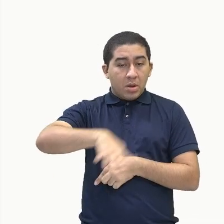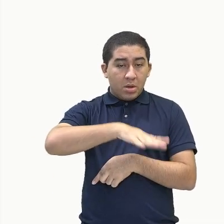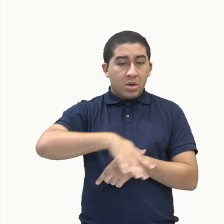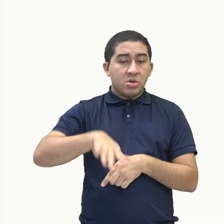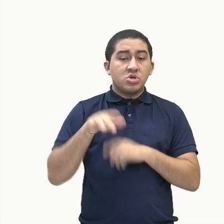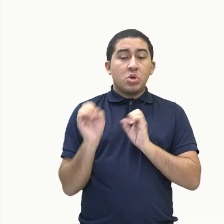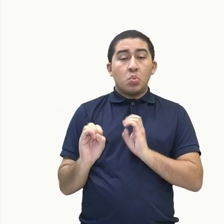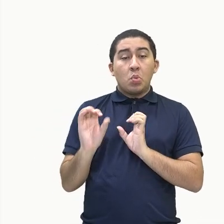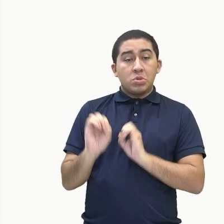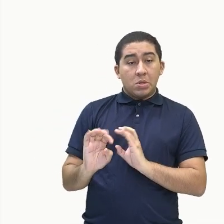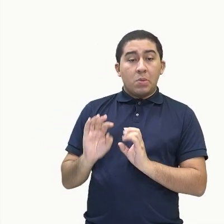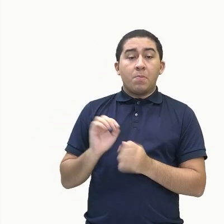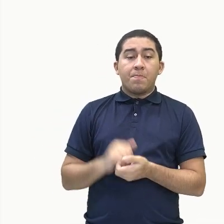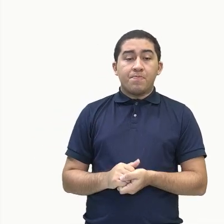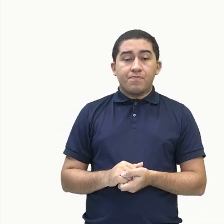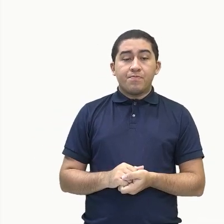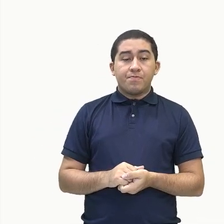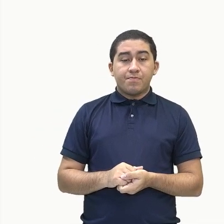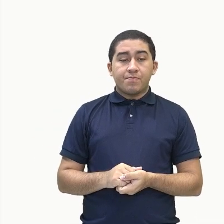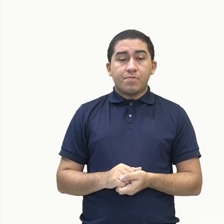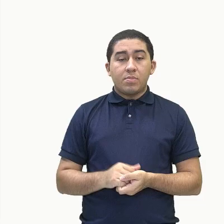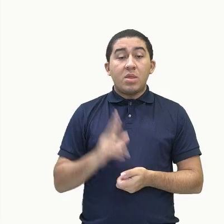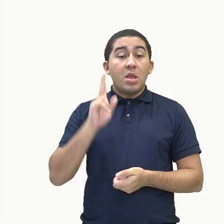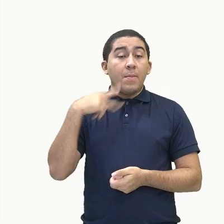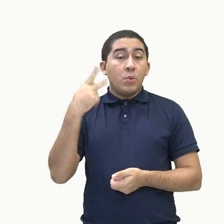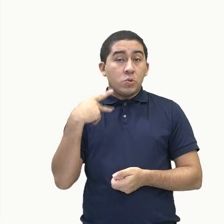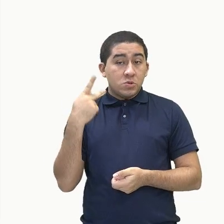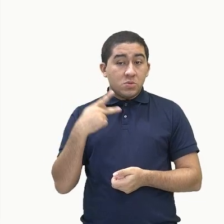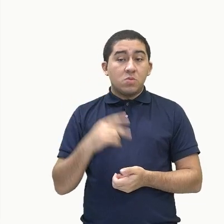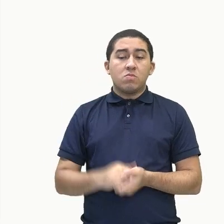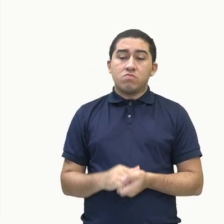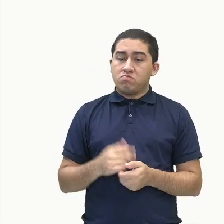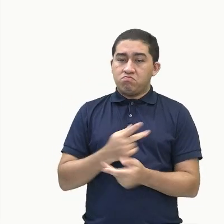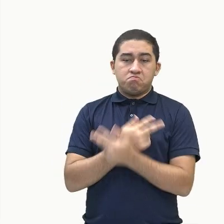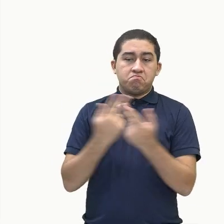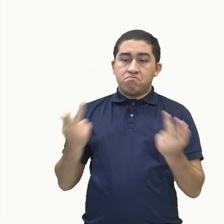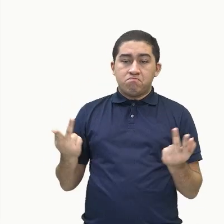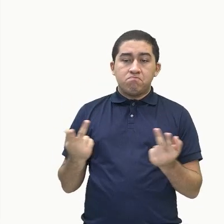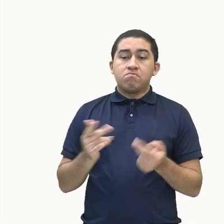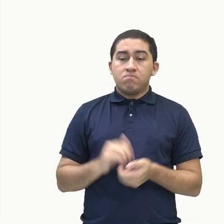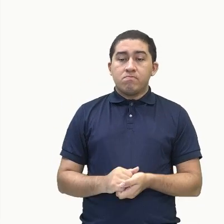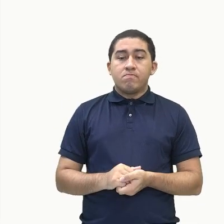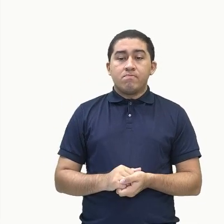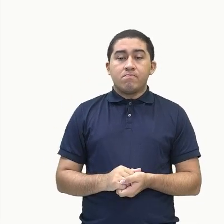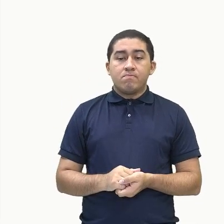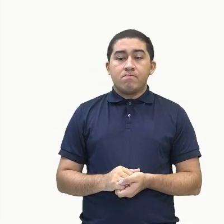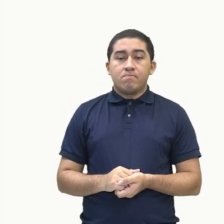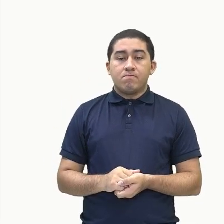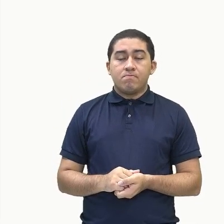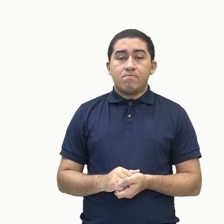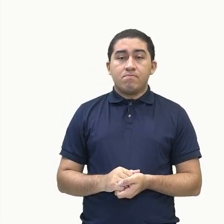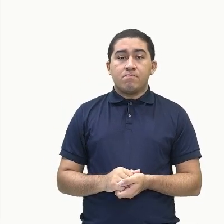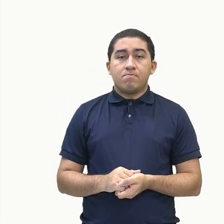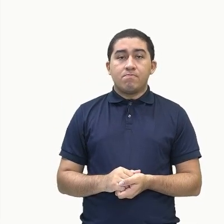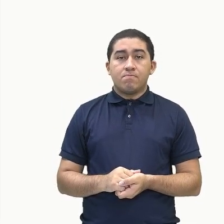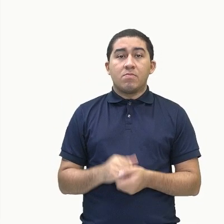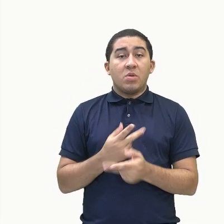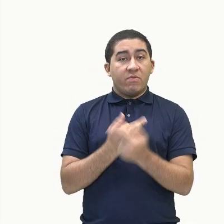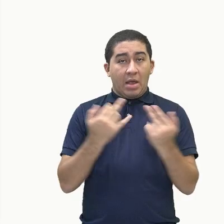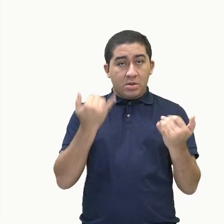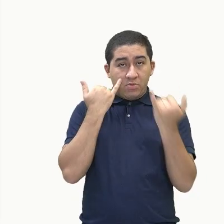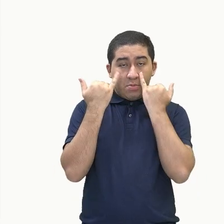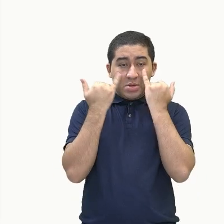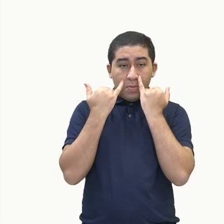ambiente, educação, política, enfim, com vários dados, várias informações.